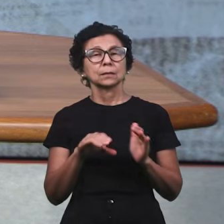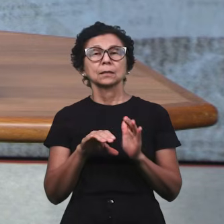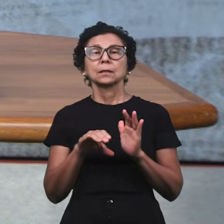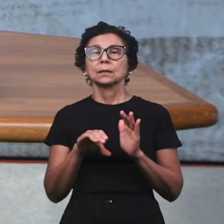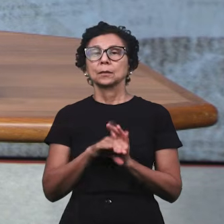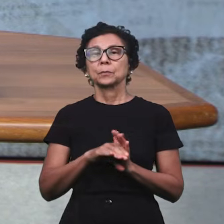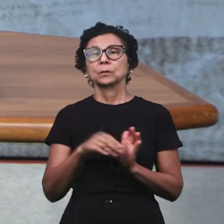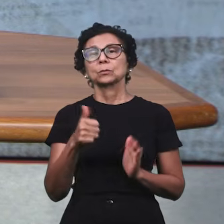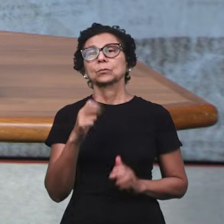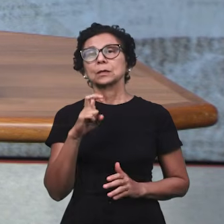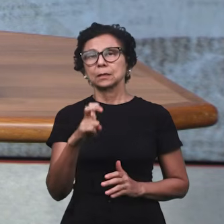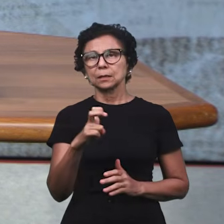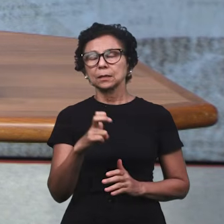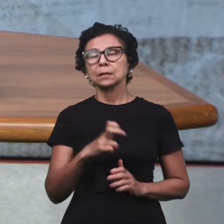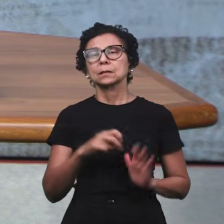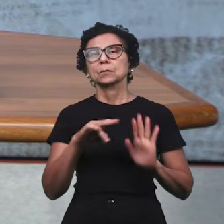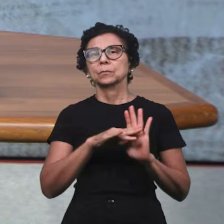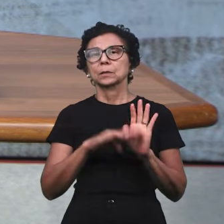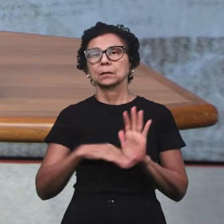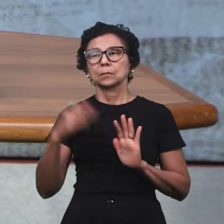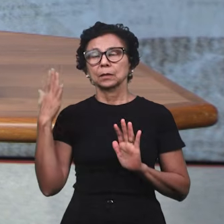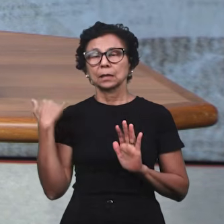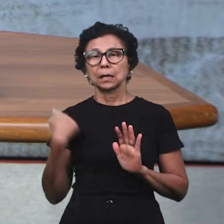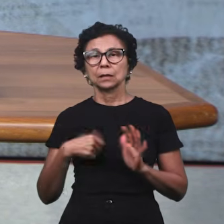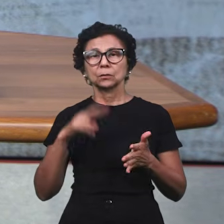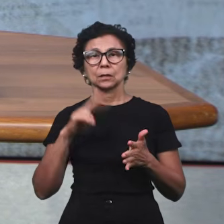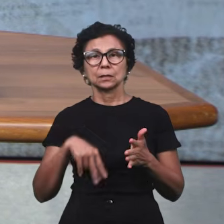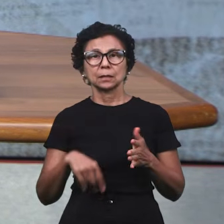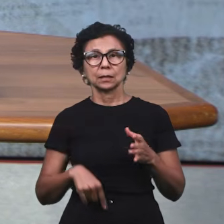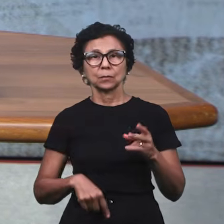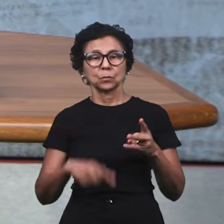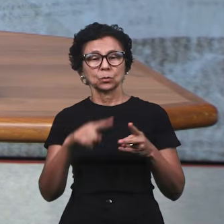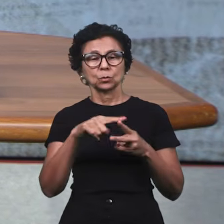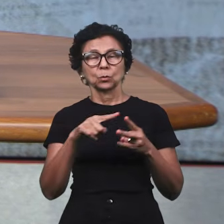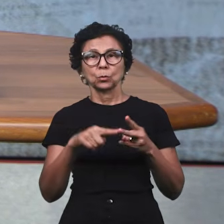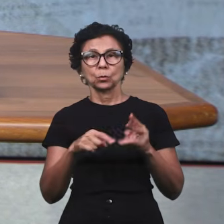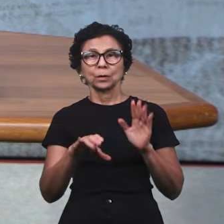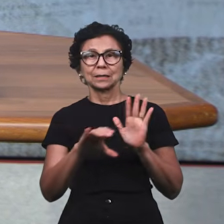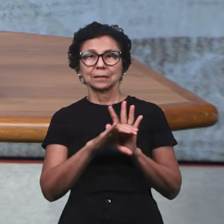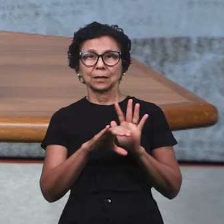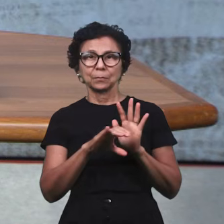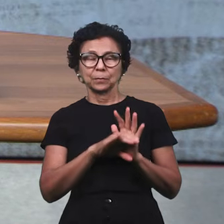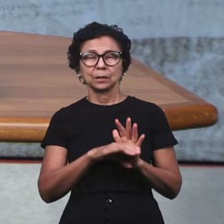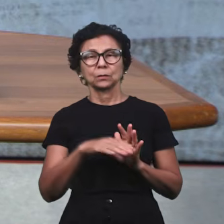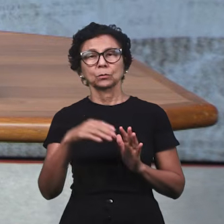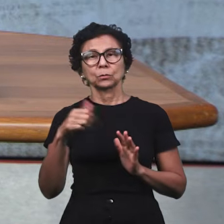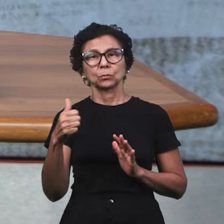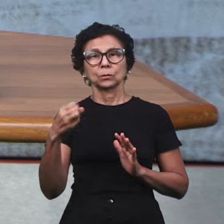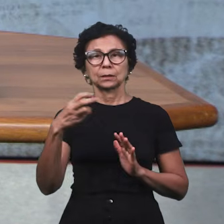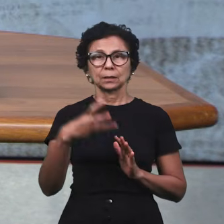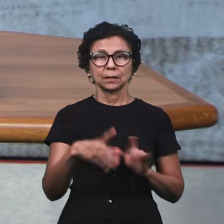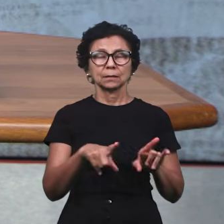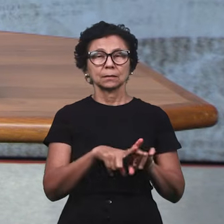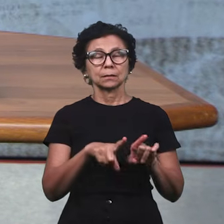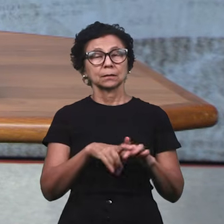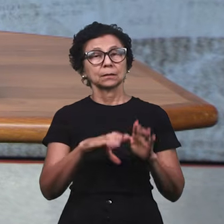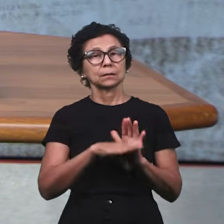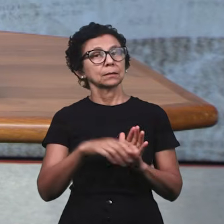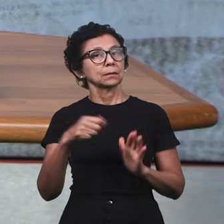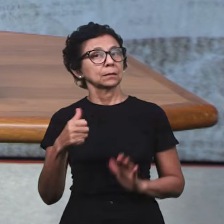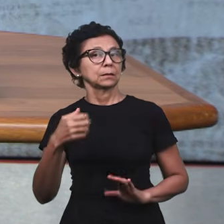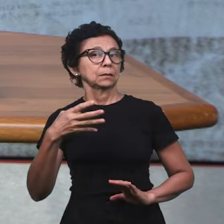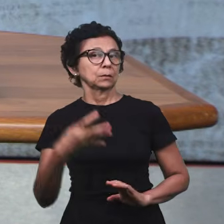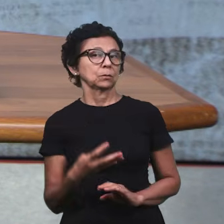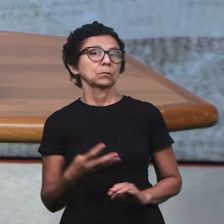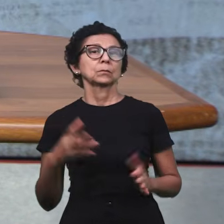lemos no episódio anterior 2 capítulos, lemos o capítulo 13 e o capítulo 14, e hoje nós vamos ler